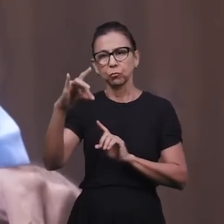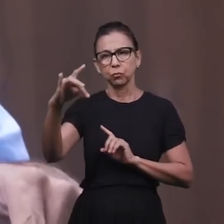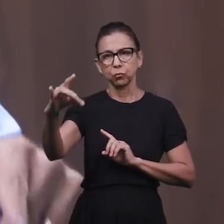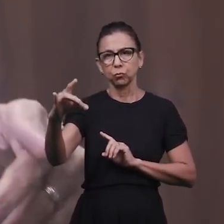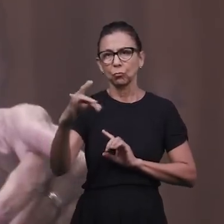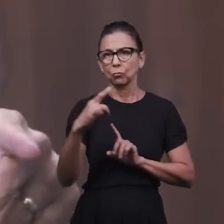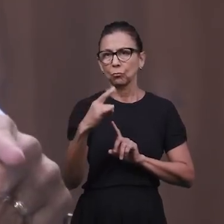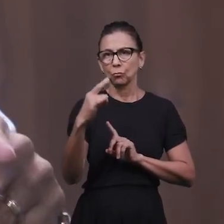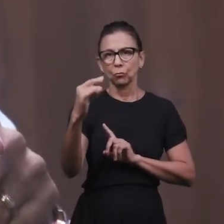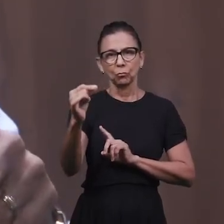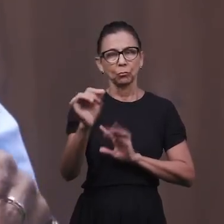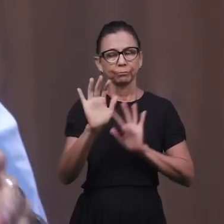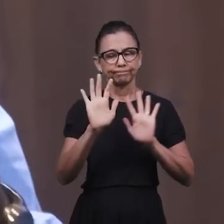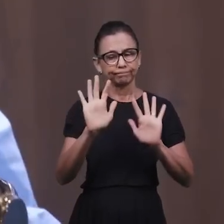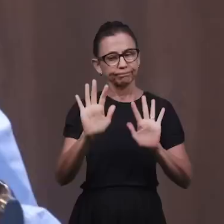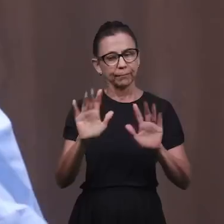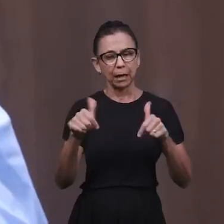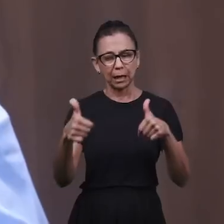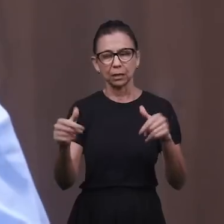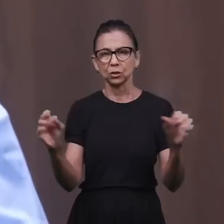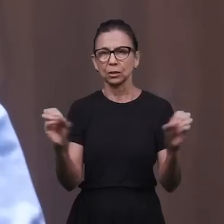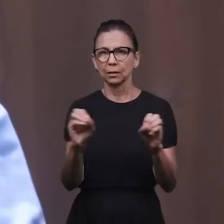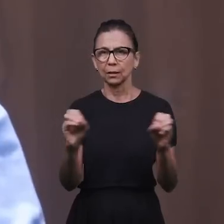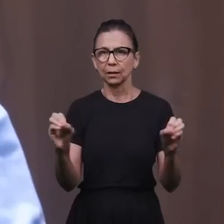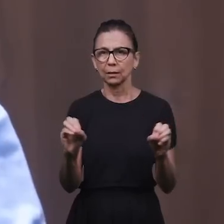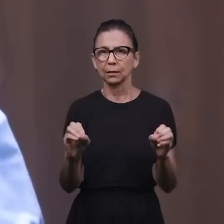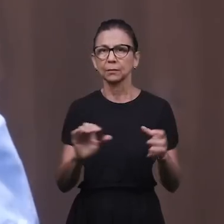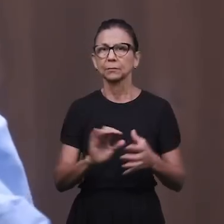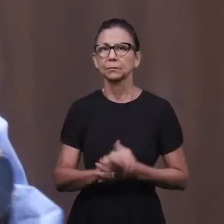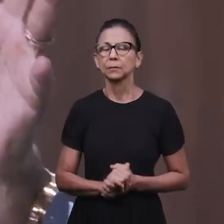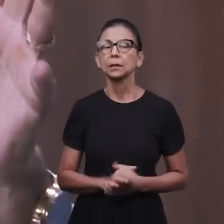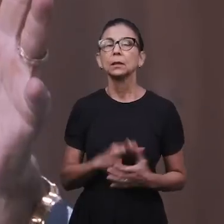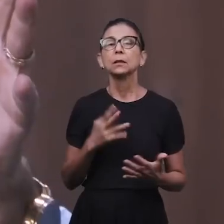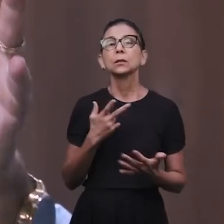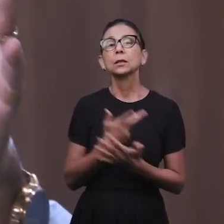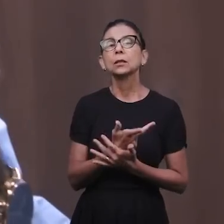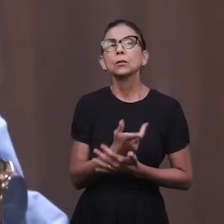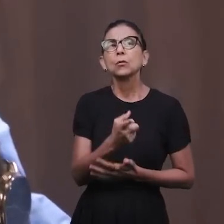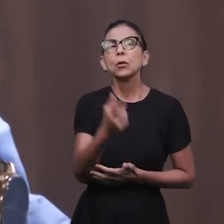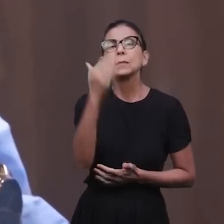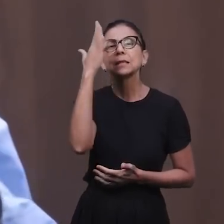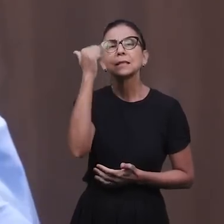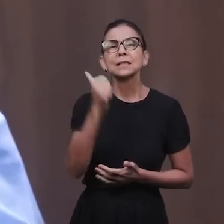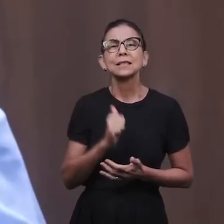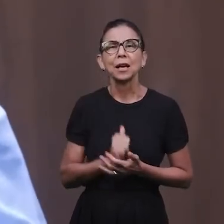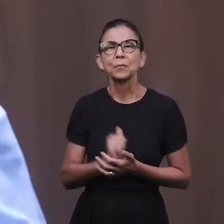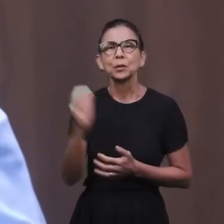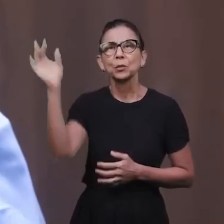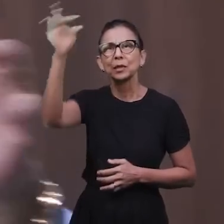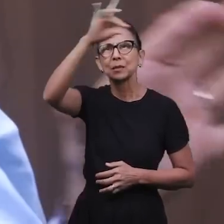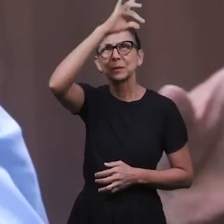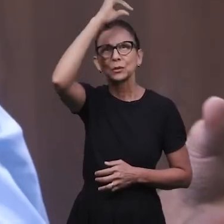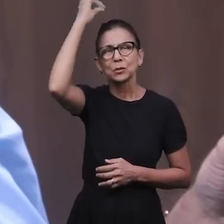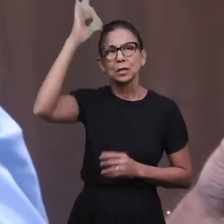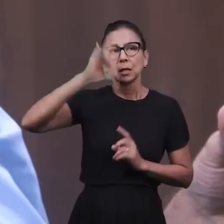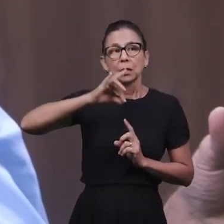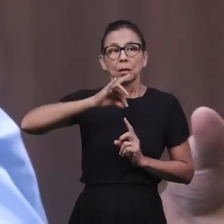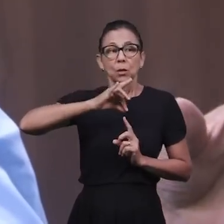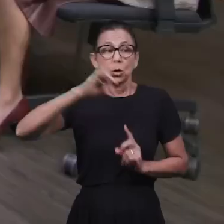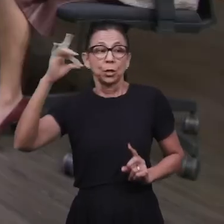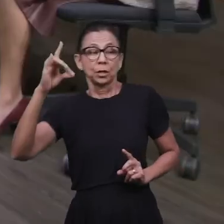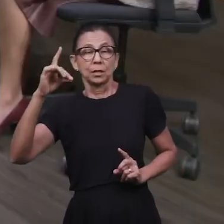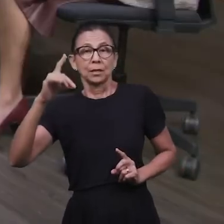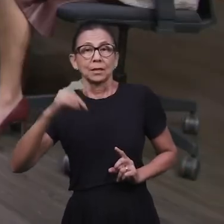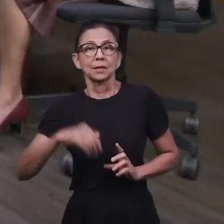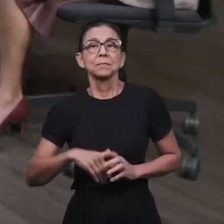carne. E era o assunto. Qual era a questão? Para a gente não... Pastor